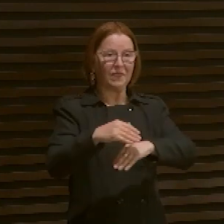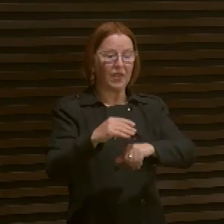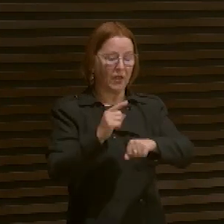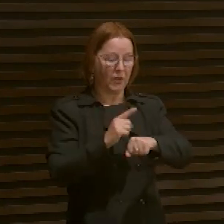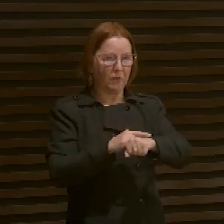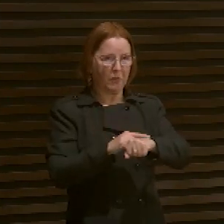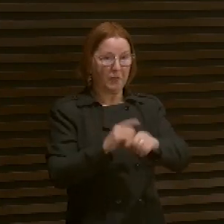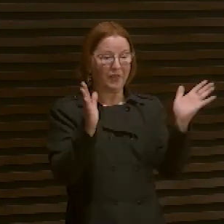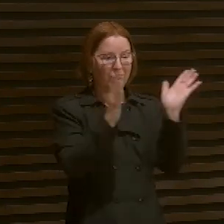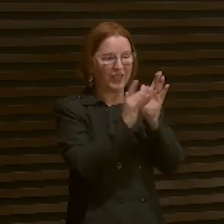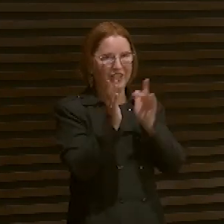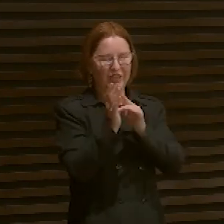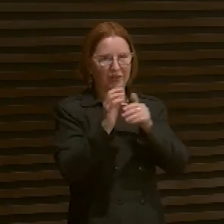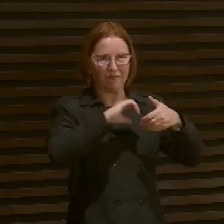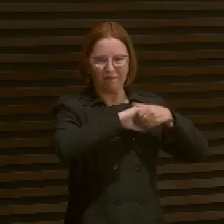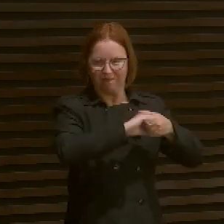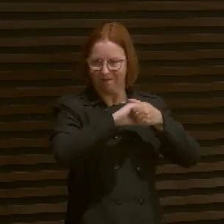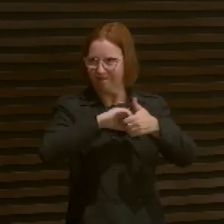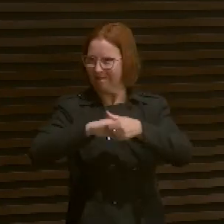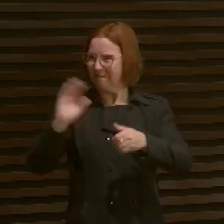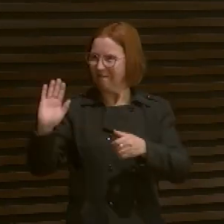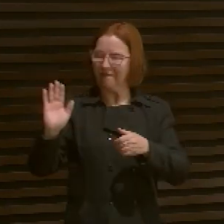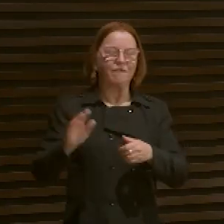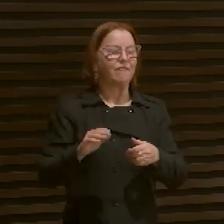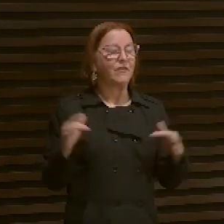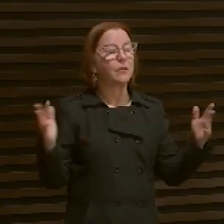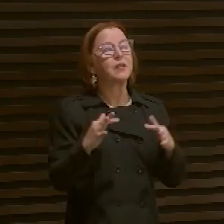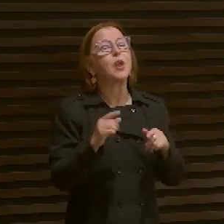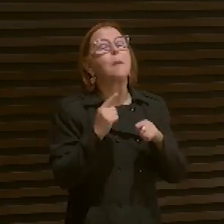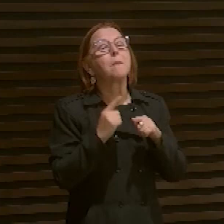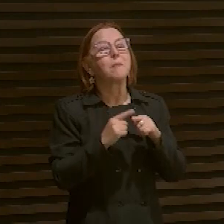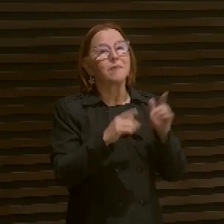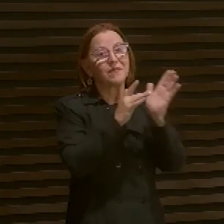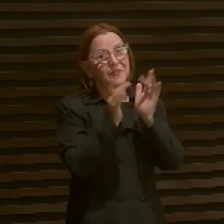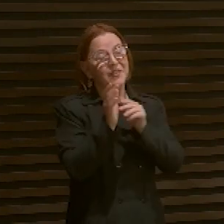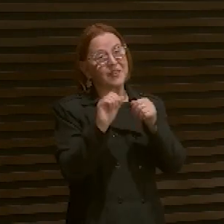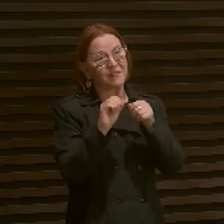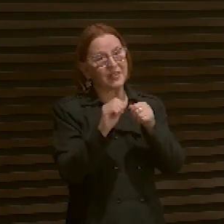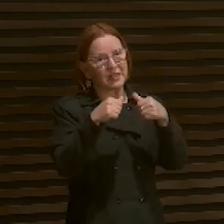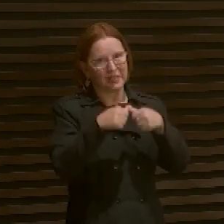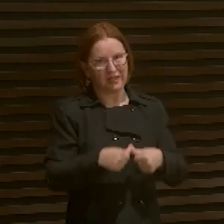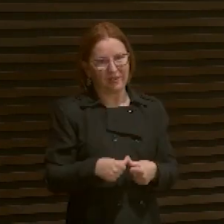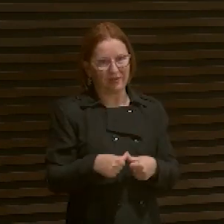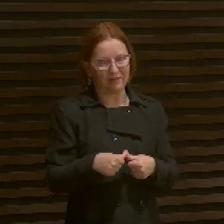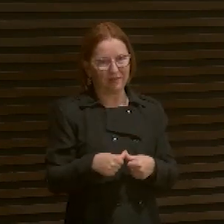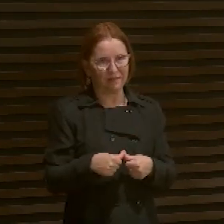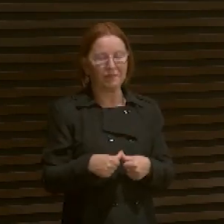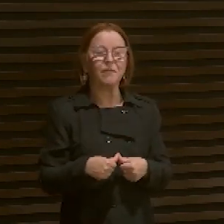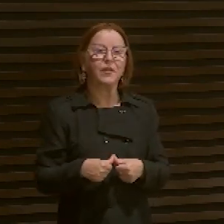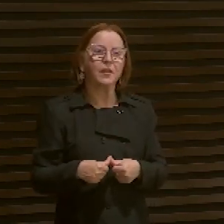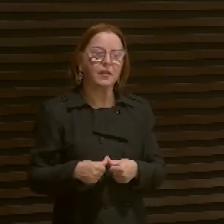as multidões. Por que ele fez isso, meus irmãos? Por causa do contexto que eu expliquei para